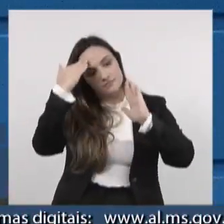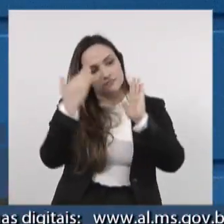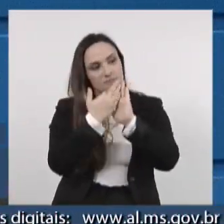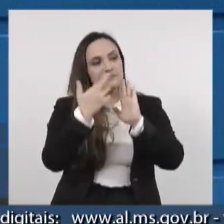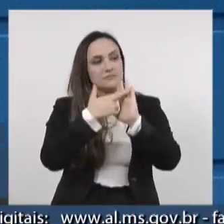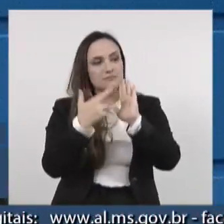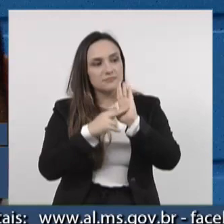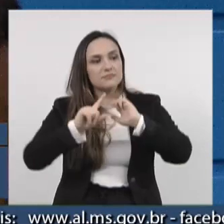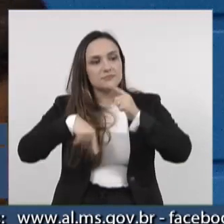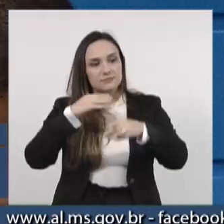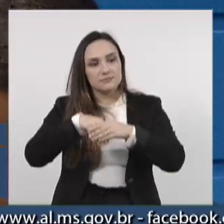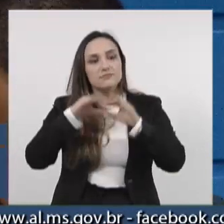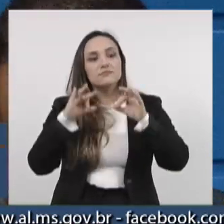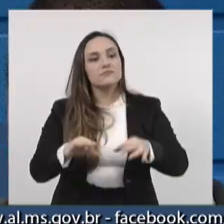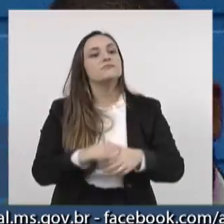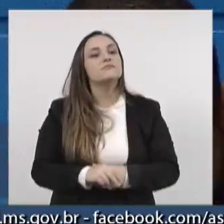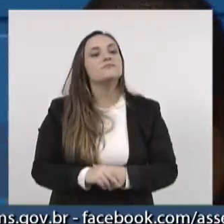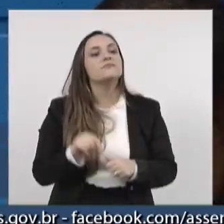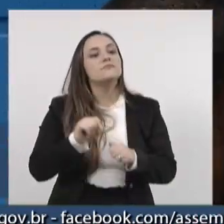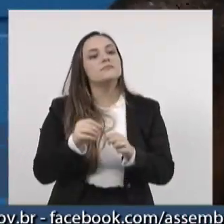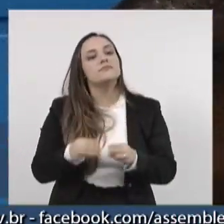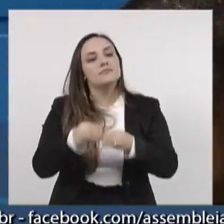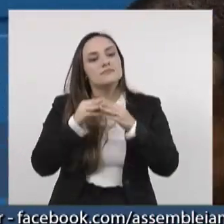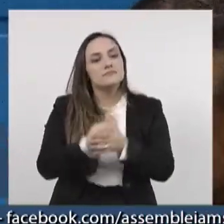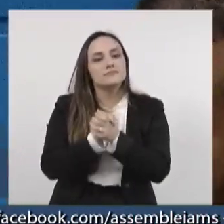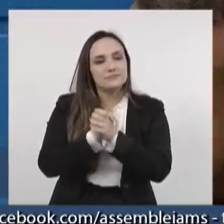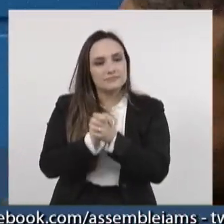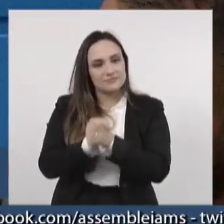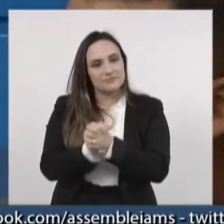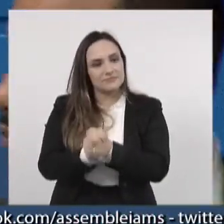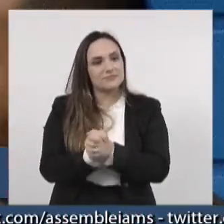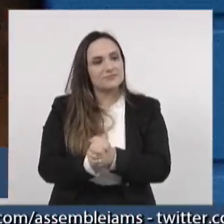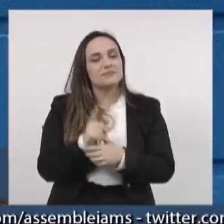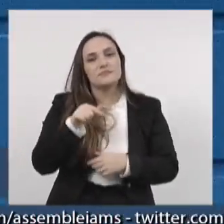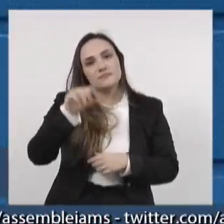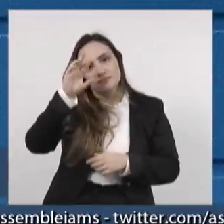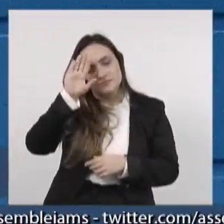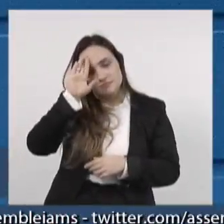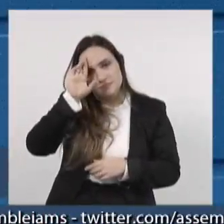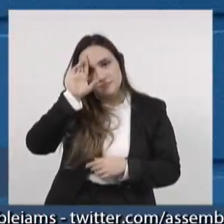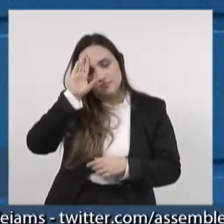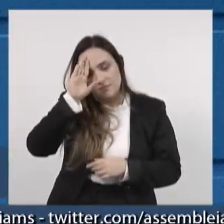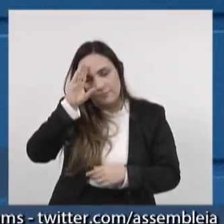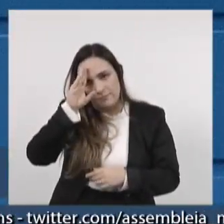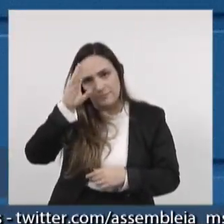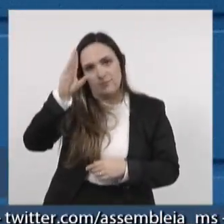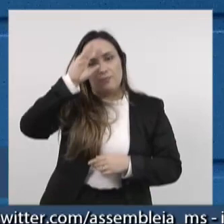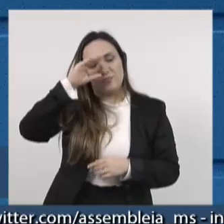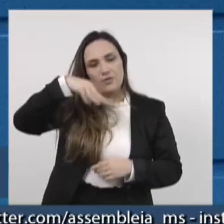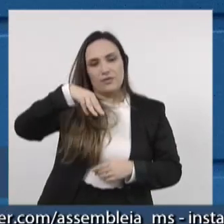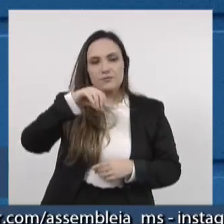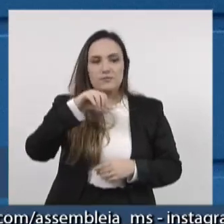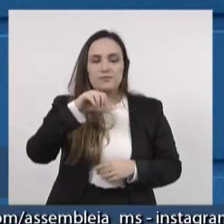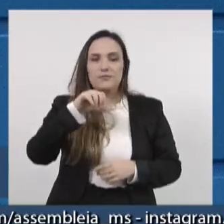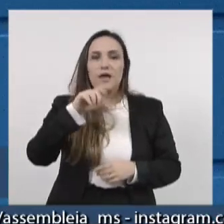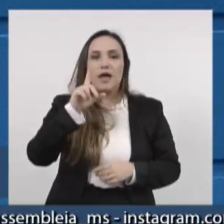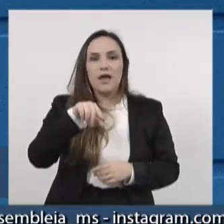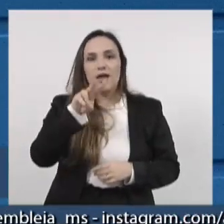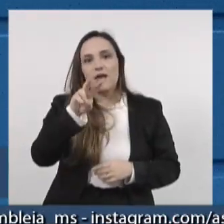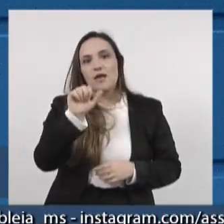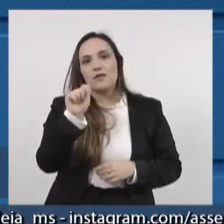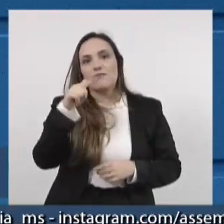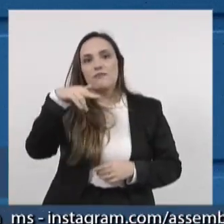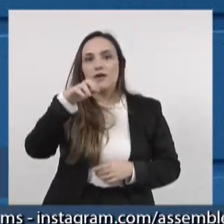colega do plenário, que seja encaminhada uma moção de congratulação ao cabo da PMS, Wagner Leandro da